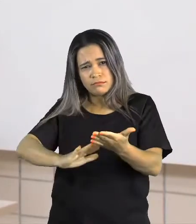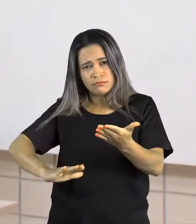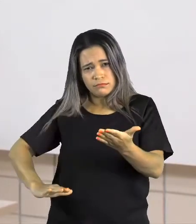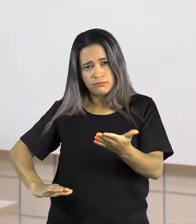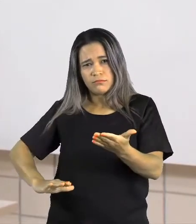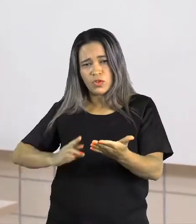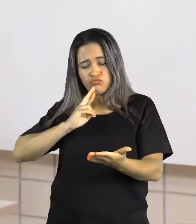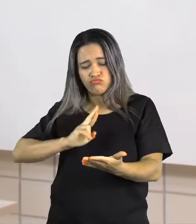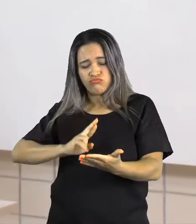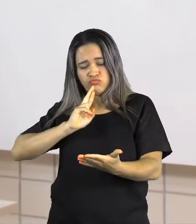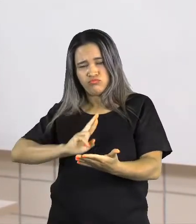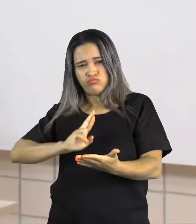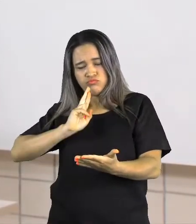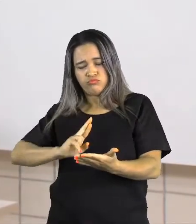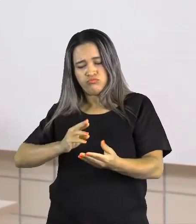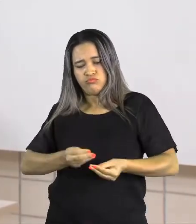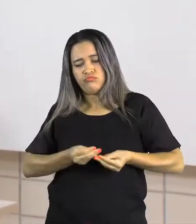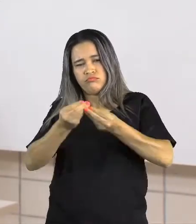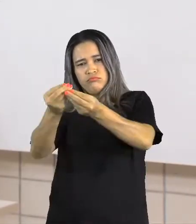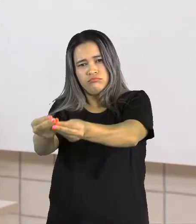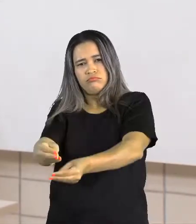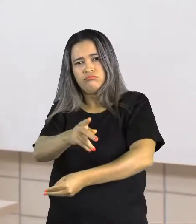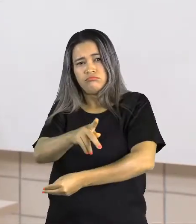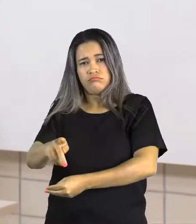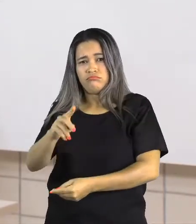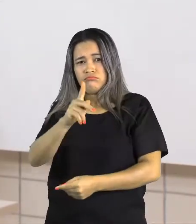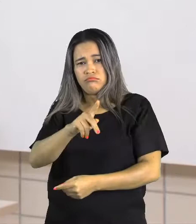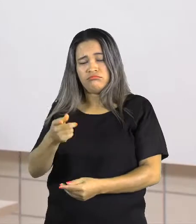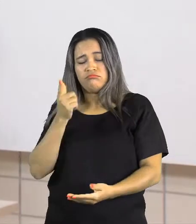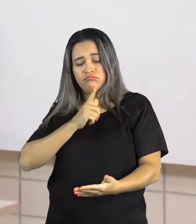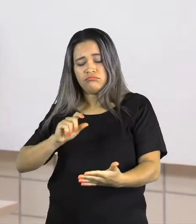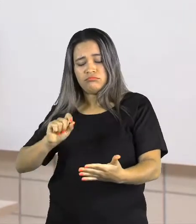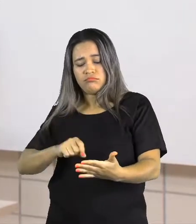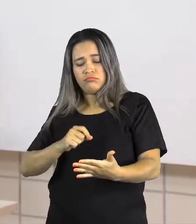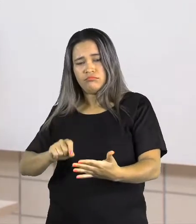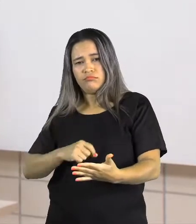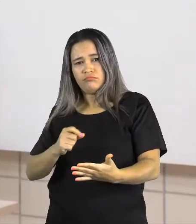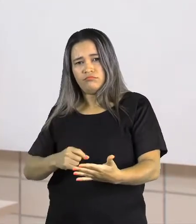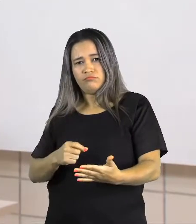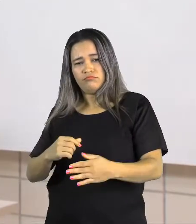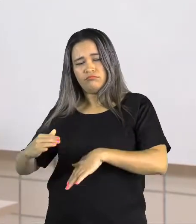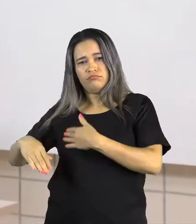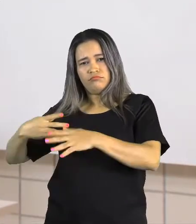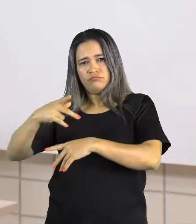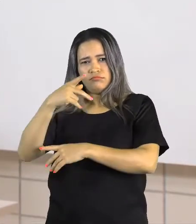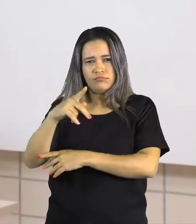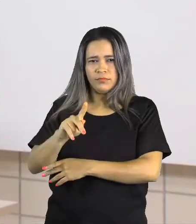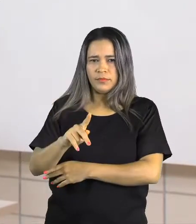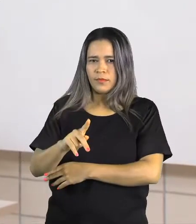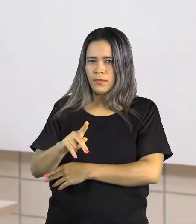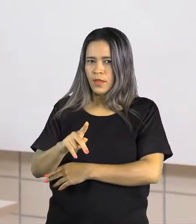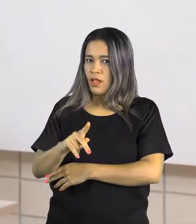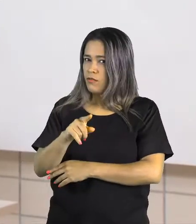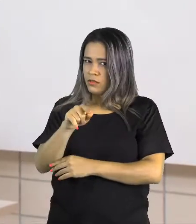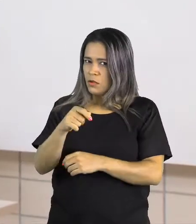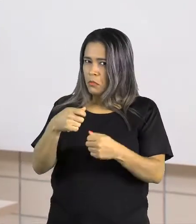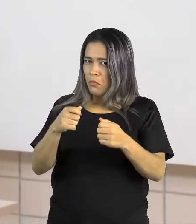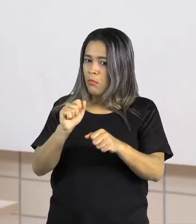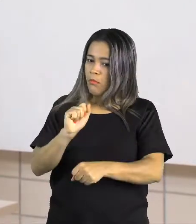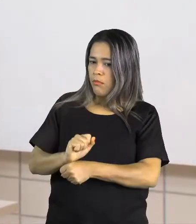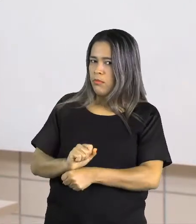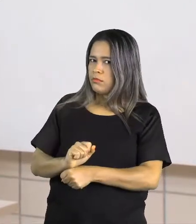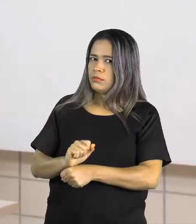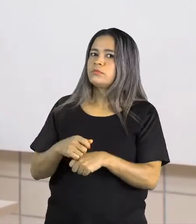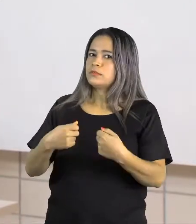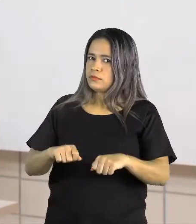responda, devolva para que o professor consiga acompanhar o seu desenvolvimento. Não deixe de estudar. Sempre que